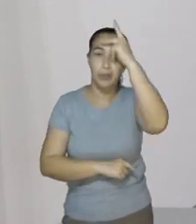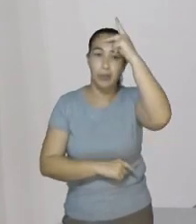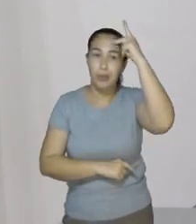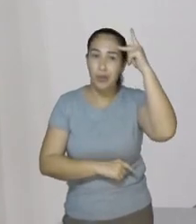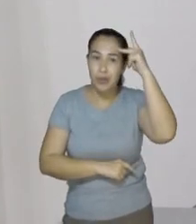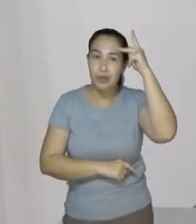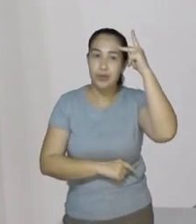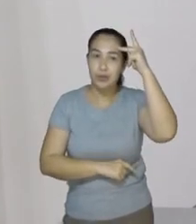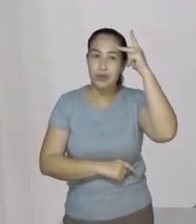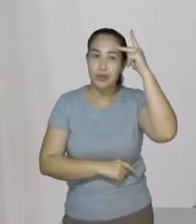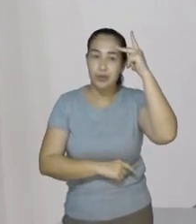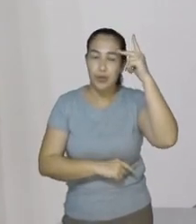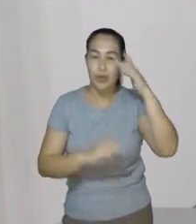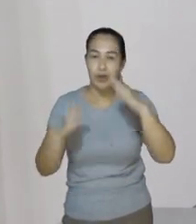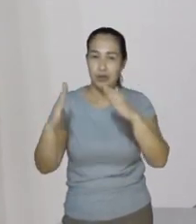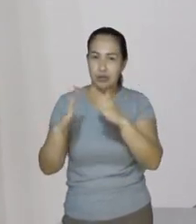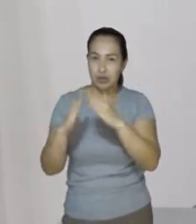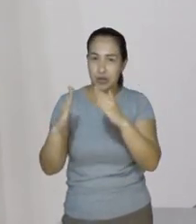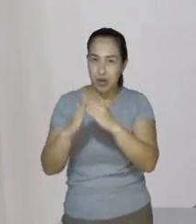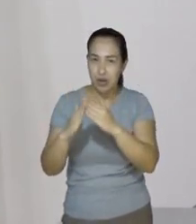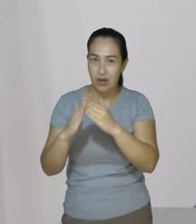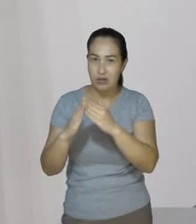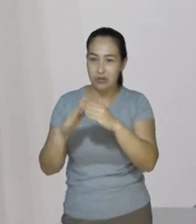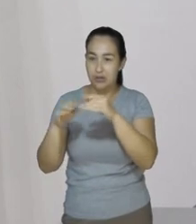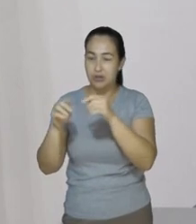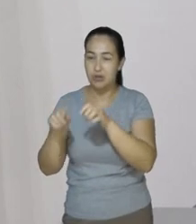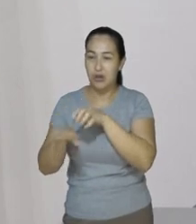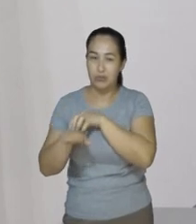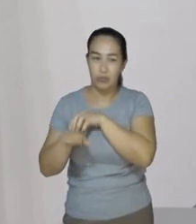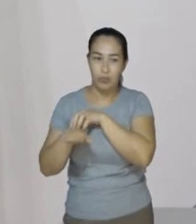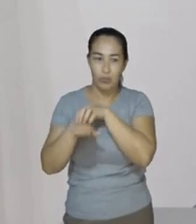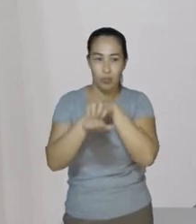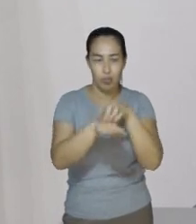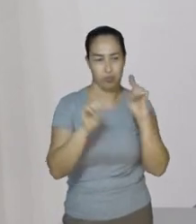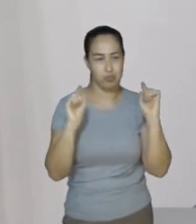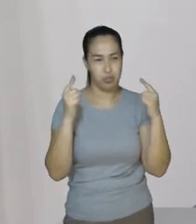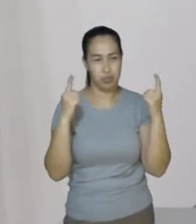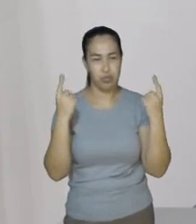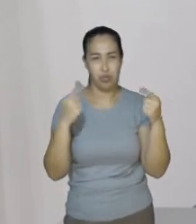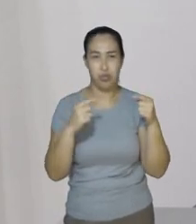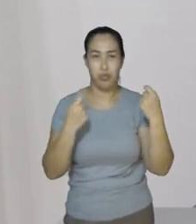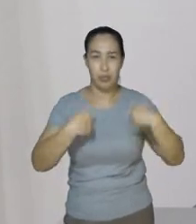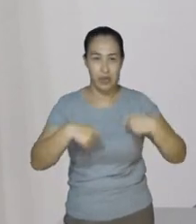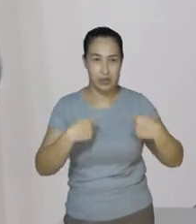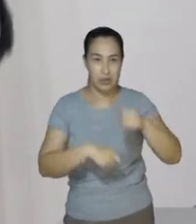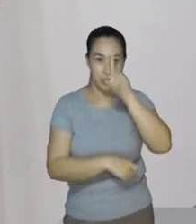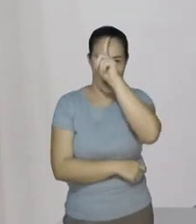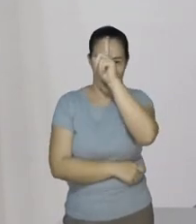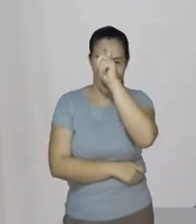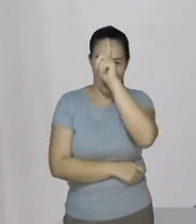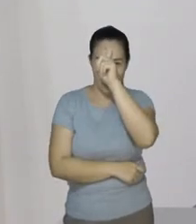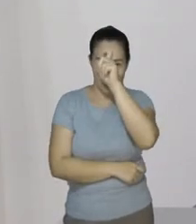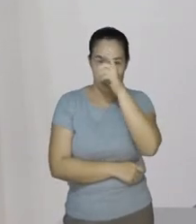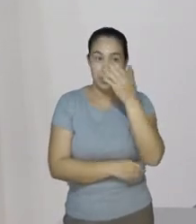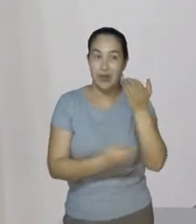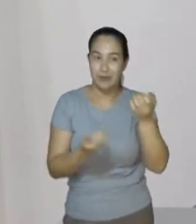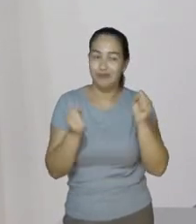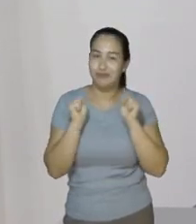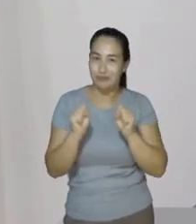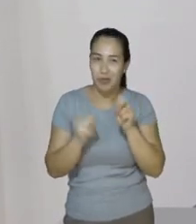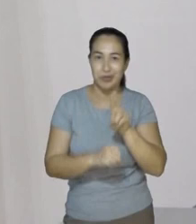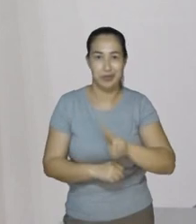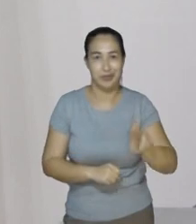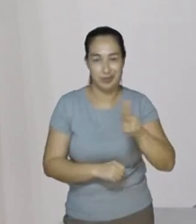de casa para o hospital, mas não leva do hospital para casa. A minha ambulância leva, às vezes, paciente acamado para poder atender. E assim a gente vai se dedicando em